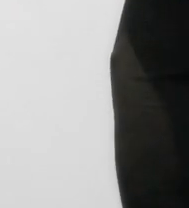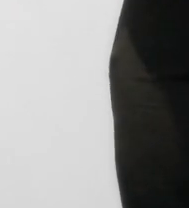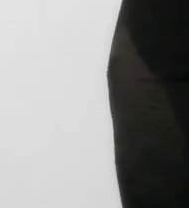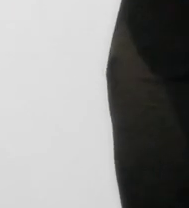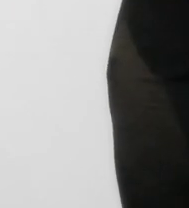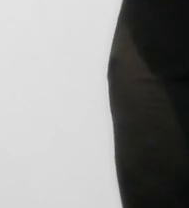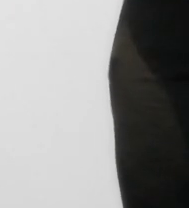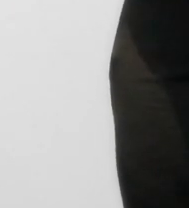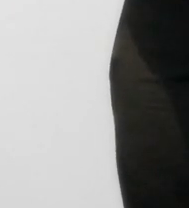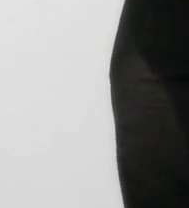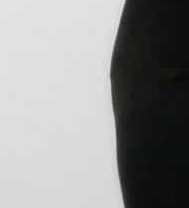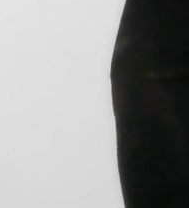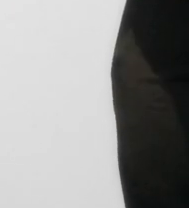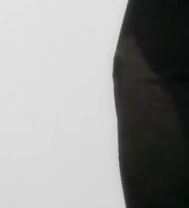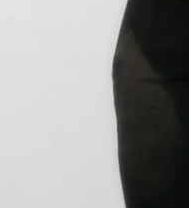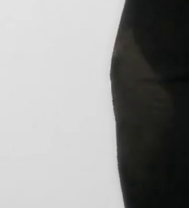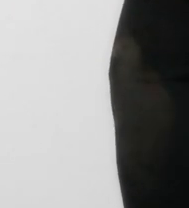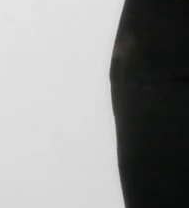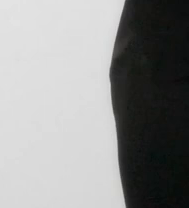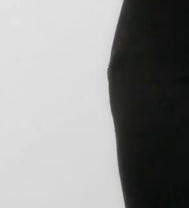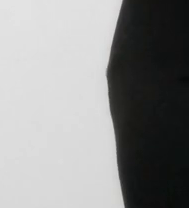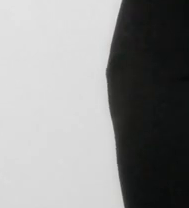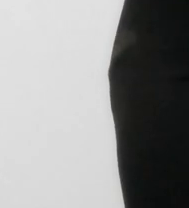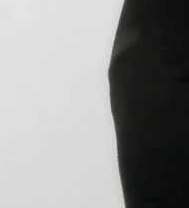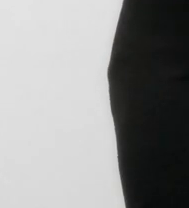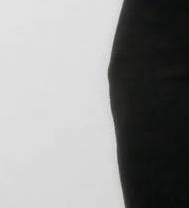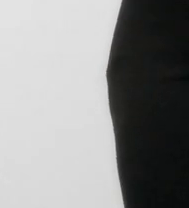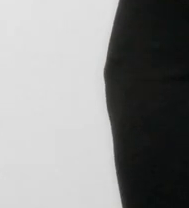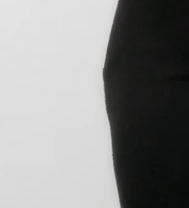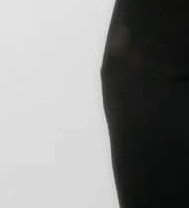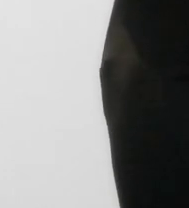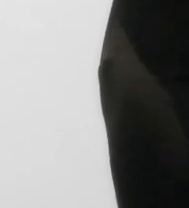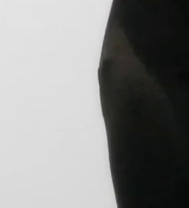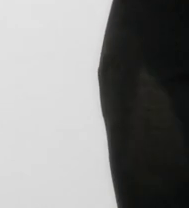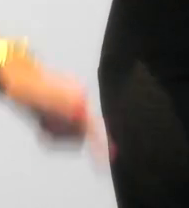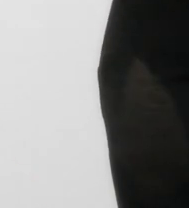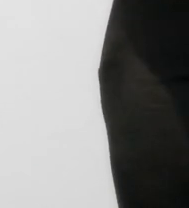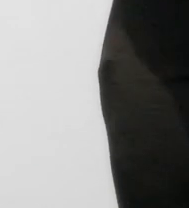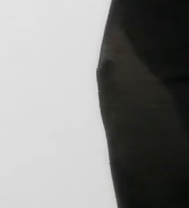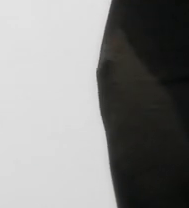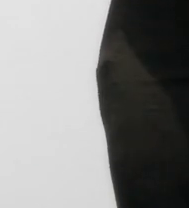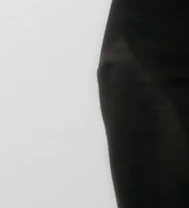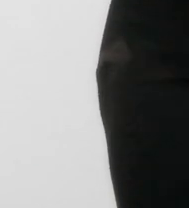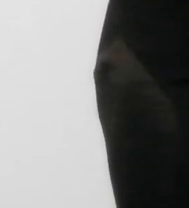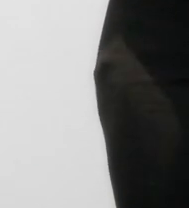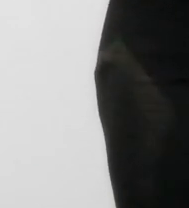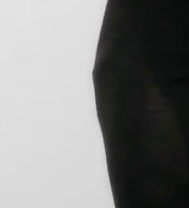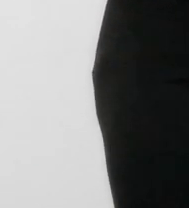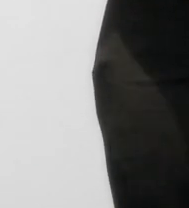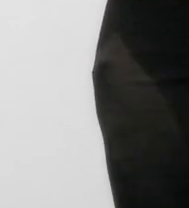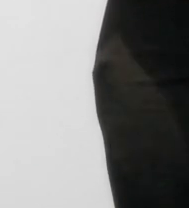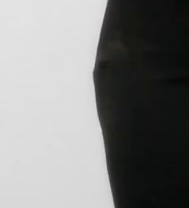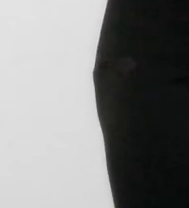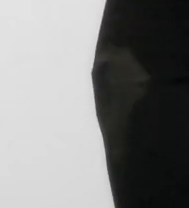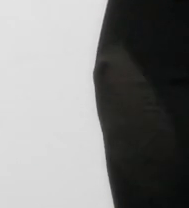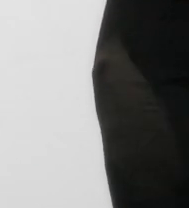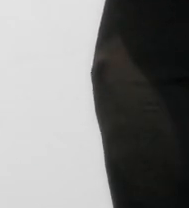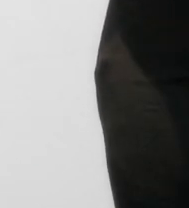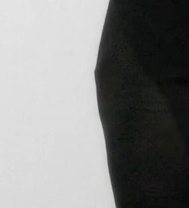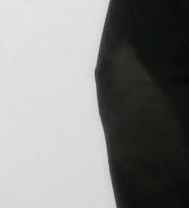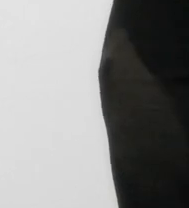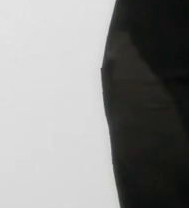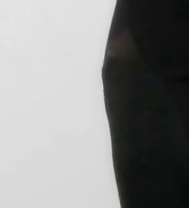a criança tem perda não eu não tô pensando no número eu tô pensando na probabilidade daquela criança só que eu